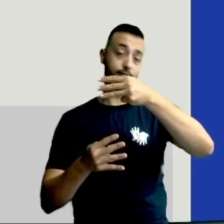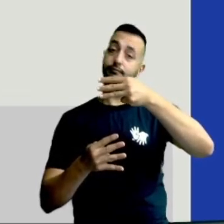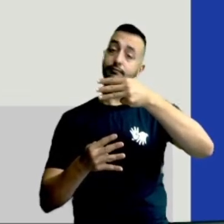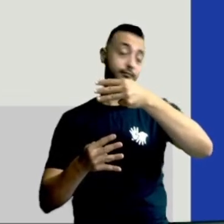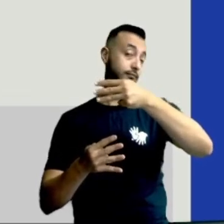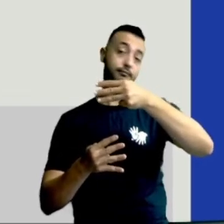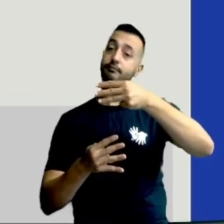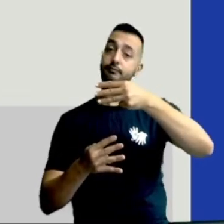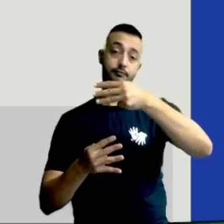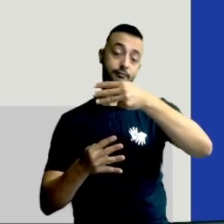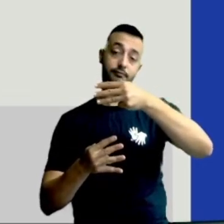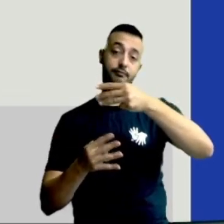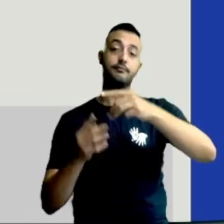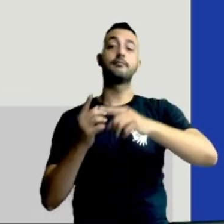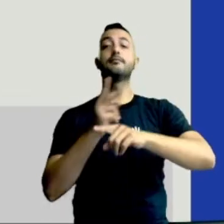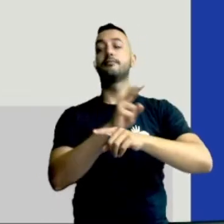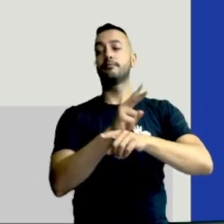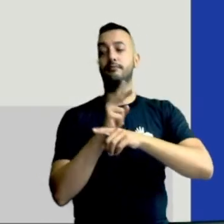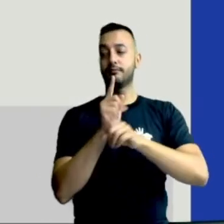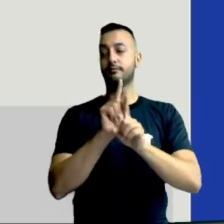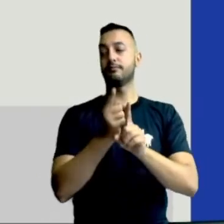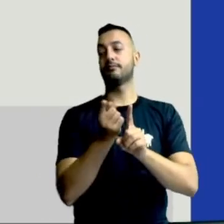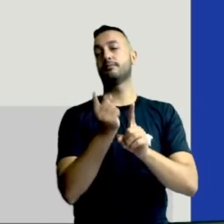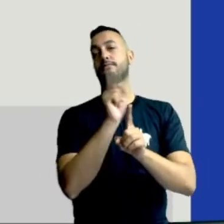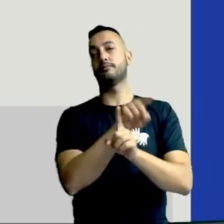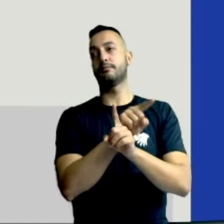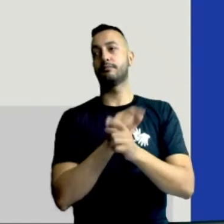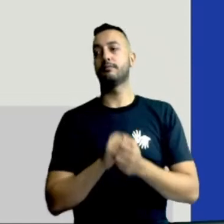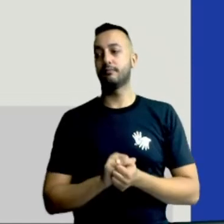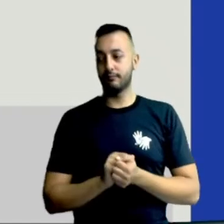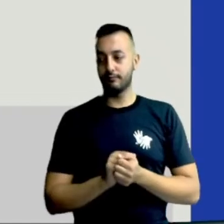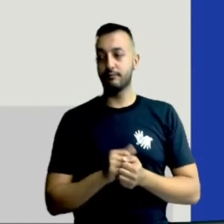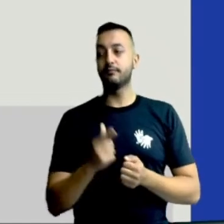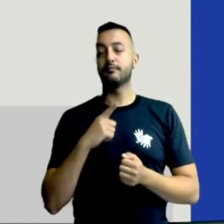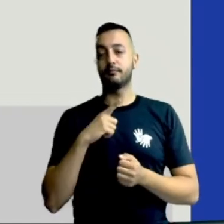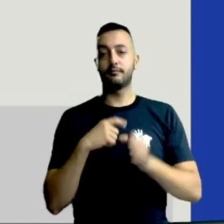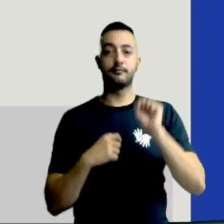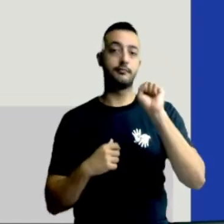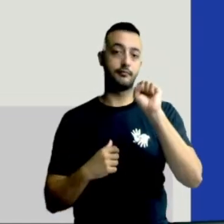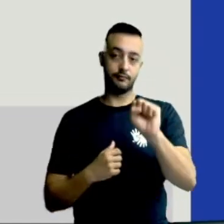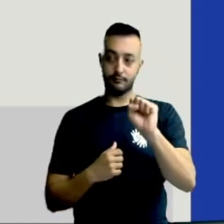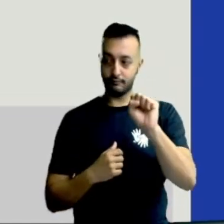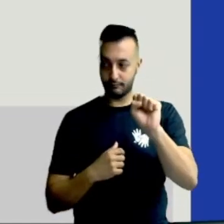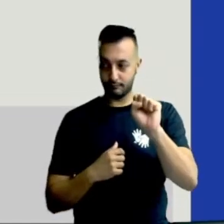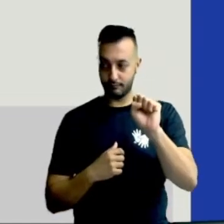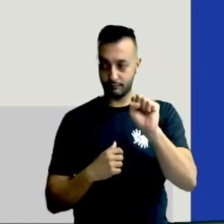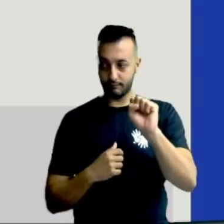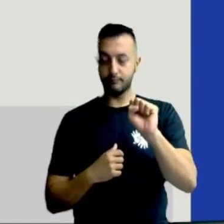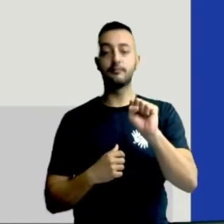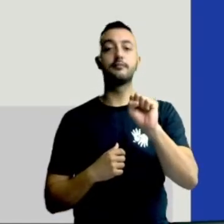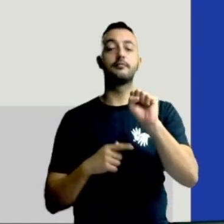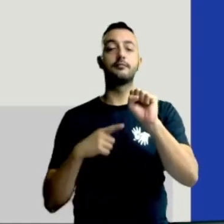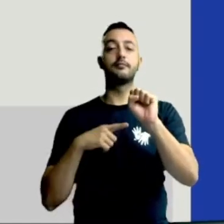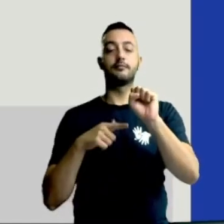isso? Então, vamos lá pedir emprestado a casa das dezenas. Eu tinha 8 e fico com apenas 7 porque